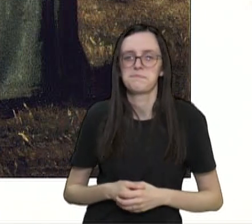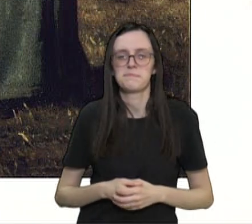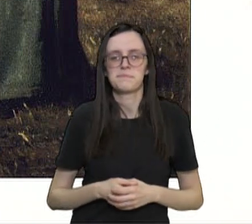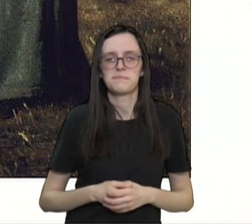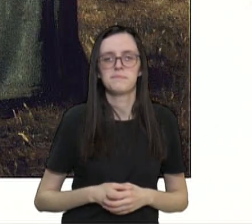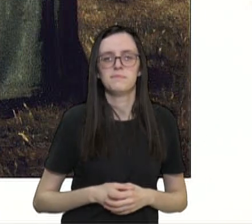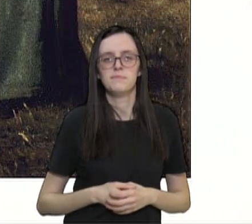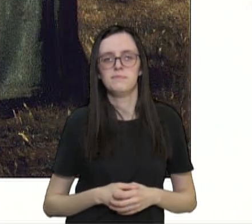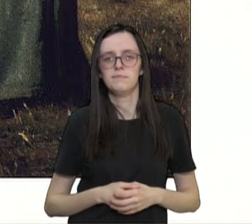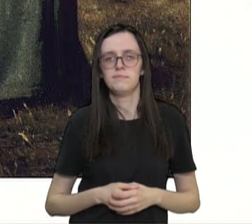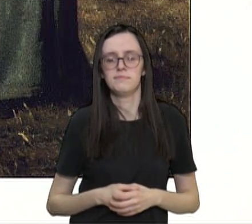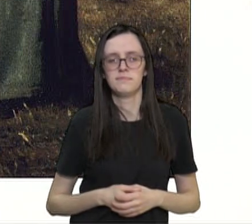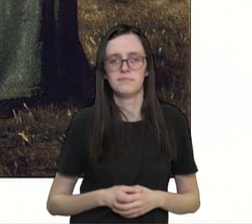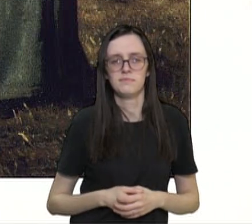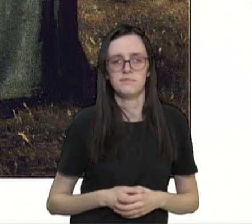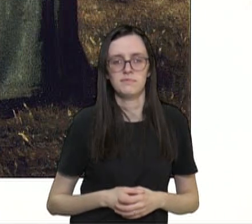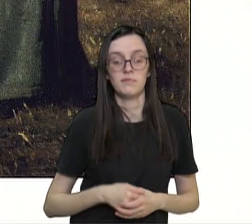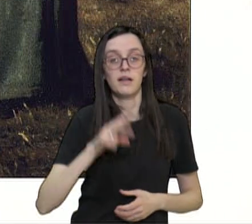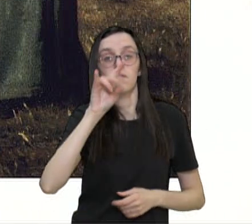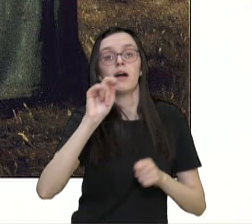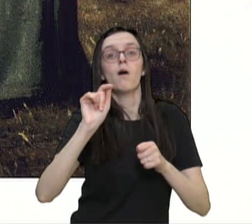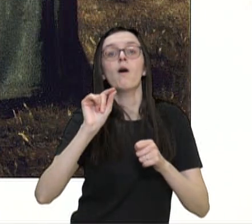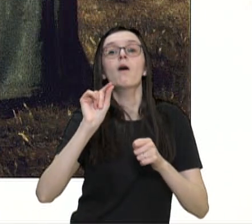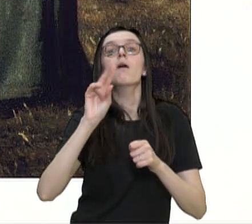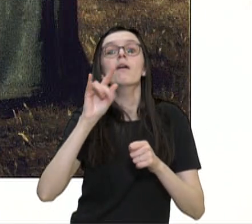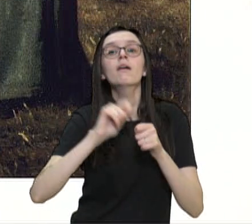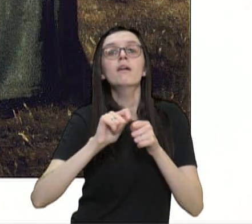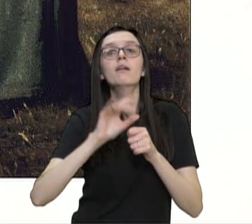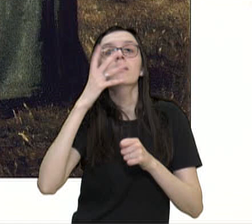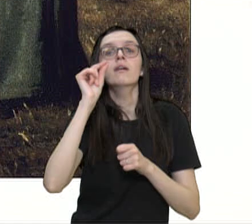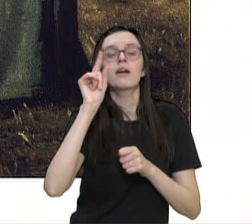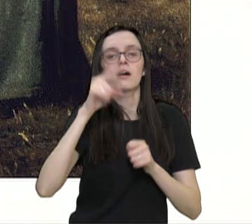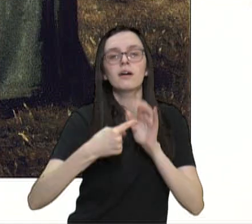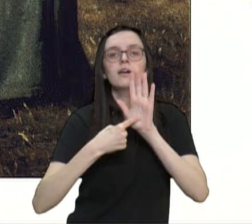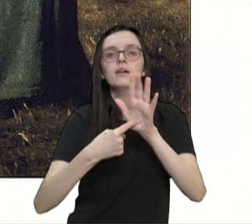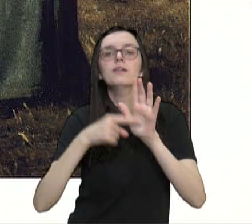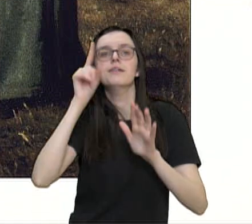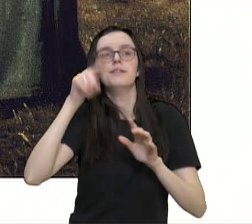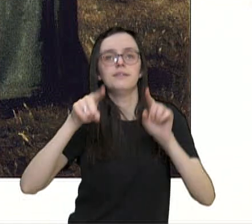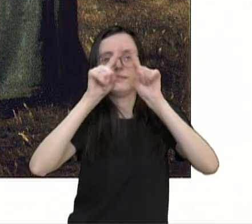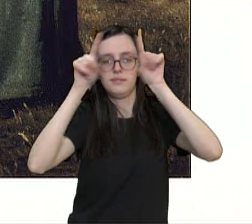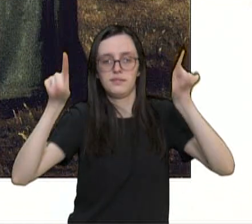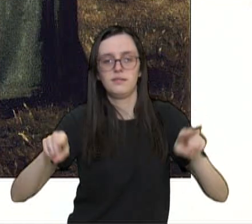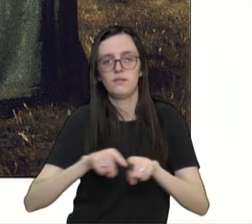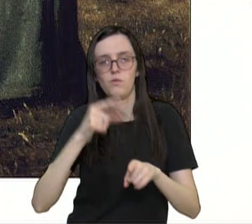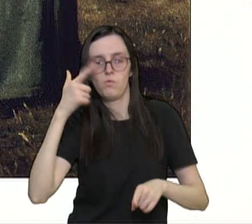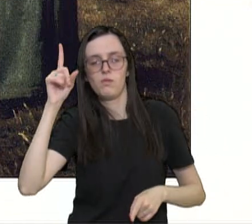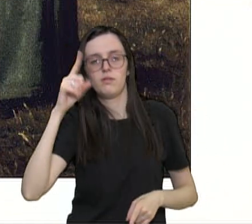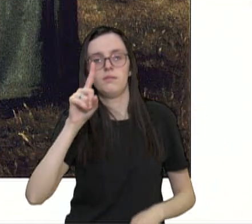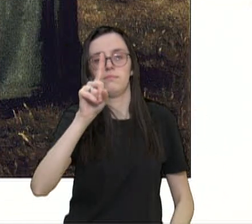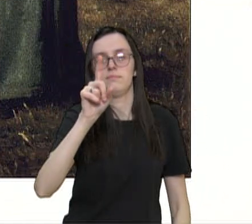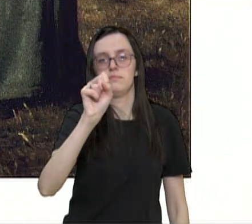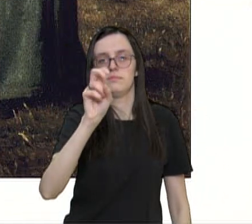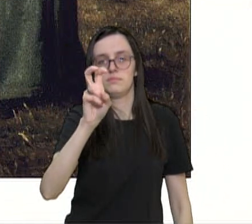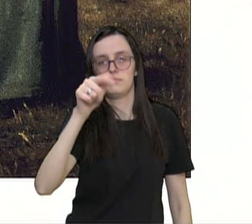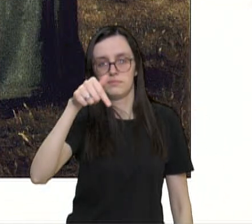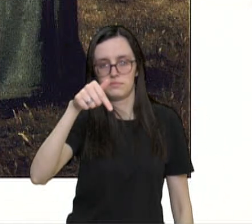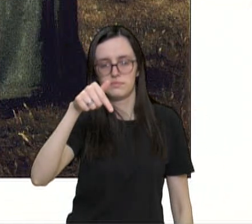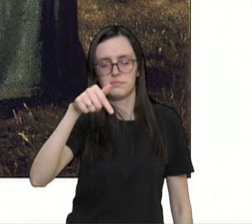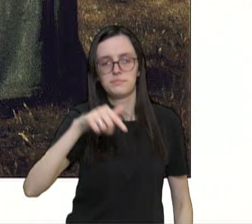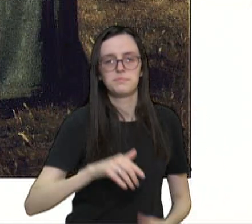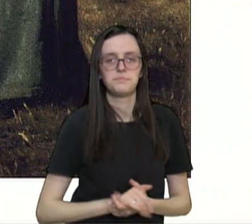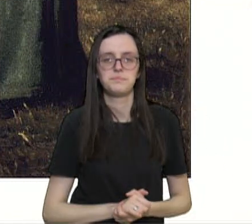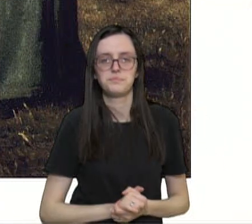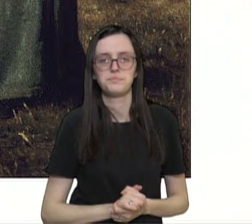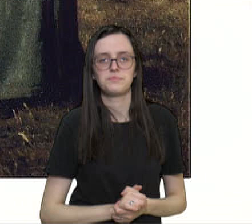Então ele vai fazer, por exemplo, uma obra aqui do Millet, né, As Respingadoras, né, 1857. Veja aqui